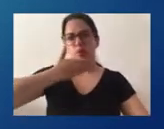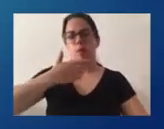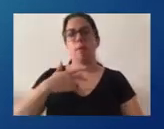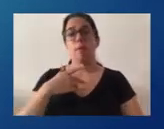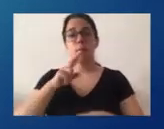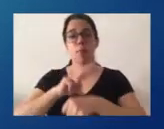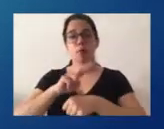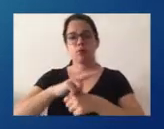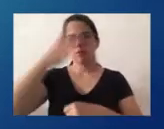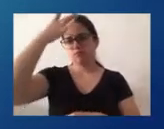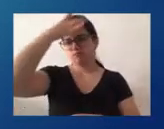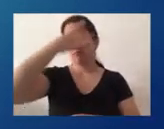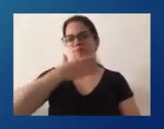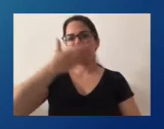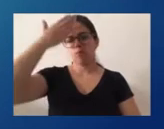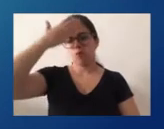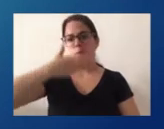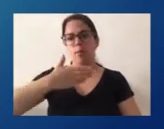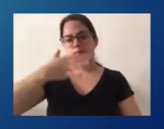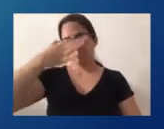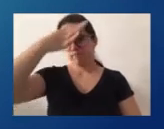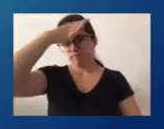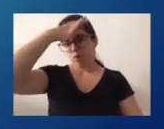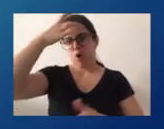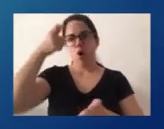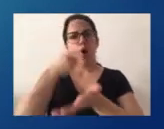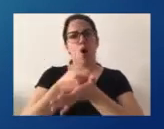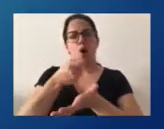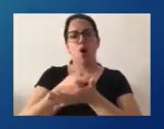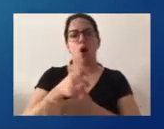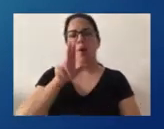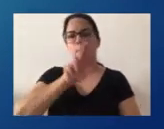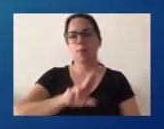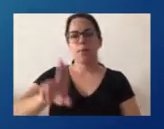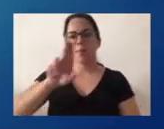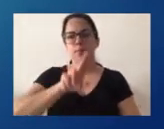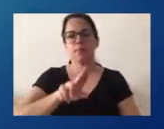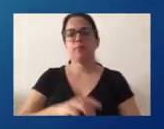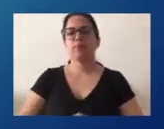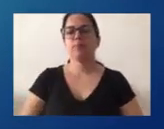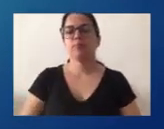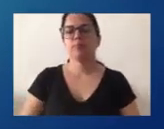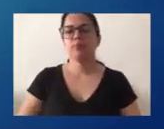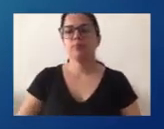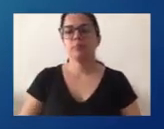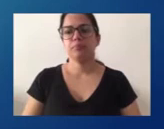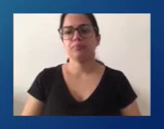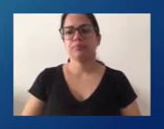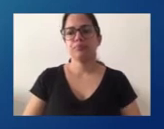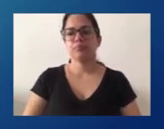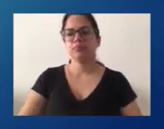adequados, inclusive o protetor facial, que é imprescindível para a manipulação desses materiais conservados em nitrogênio líquido.